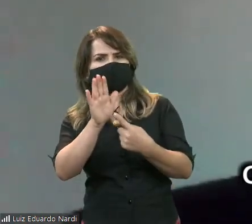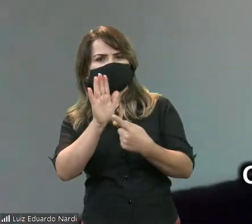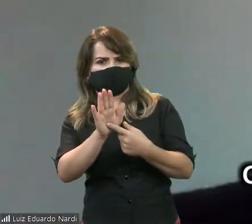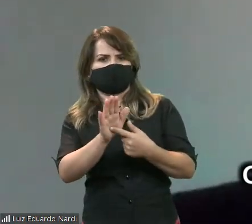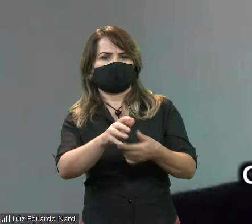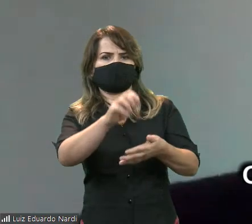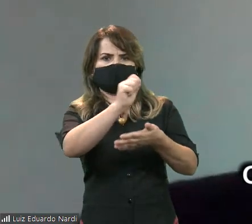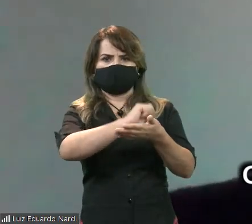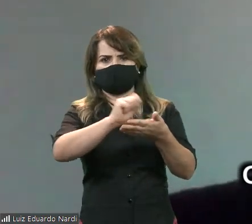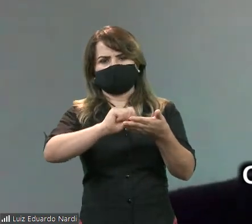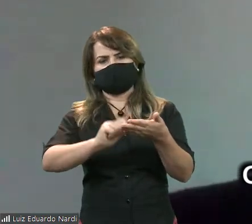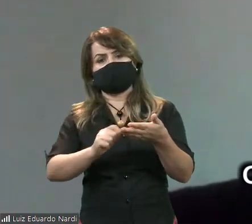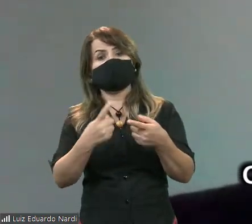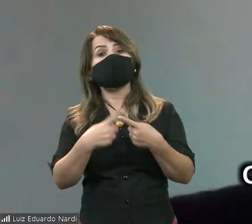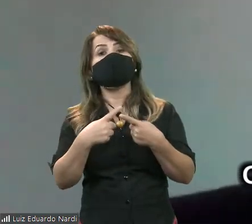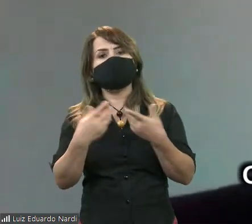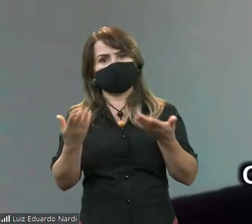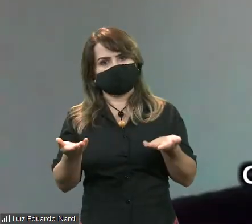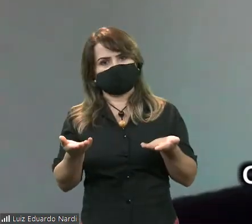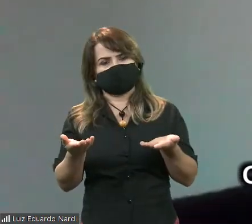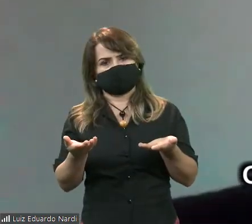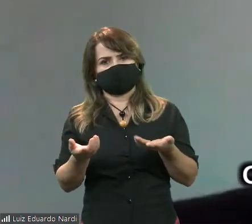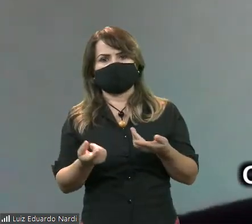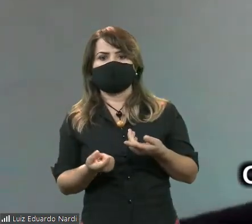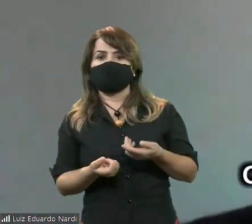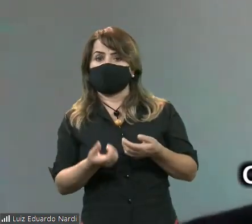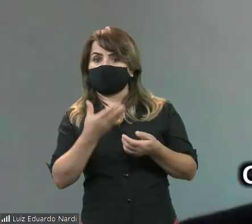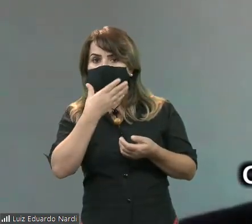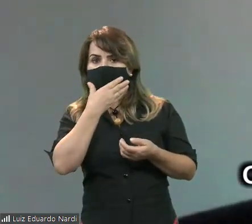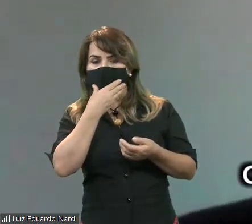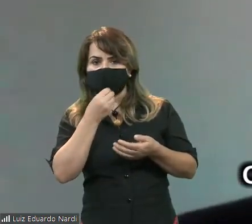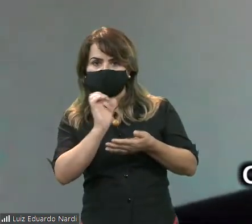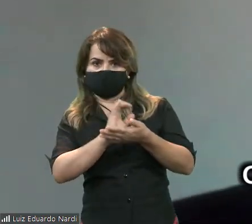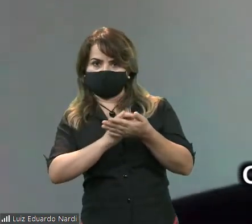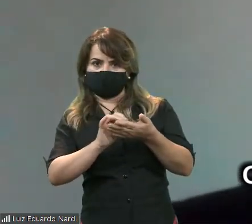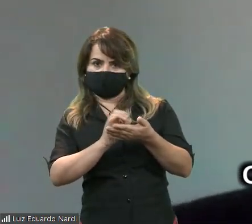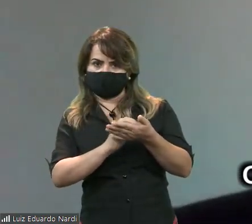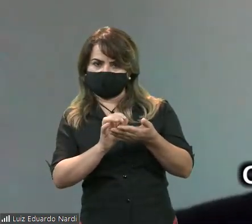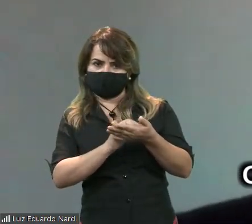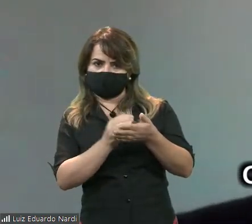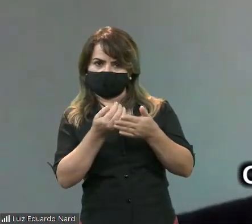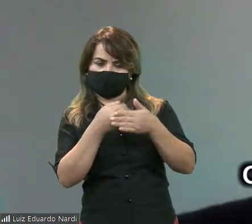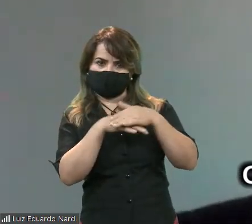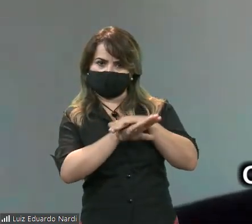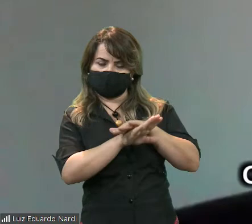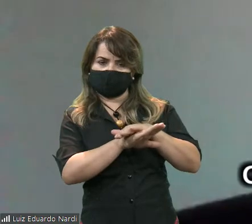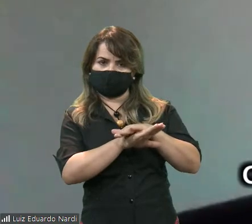quem? Para o secretário da pasta. Não há absolutamente